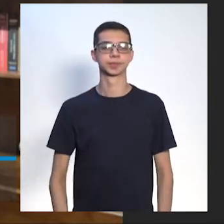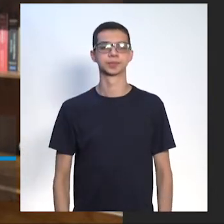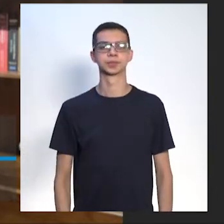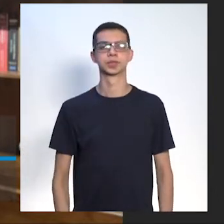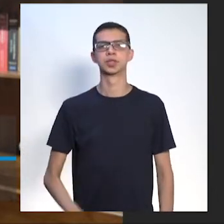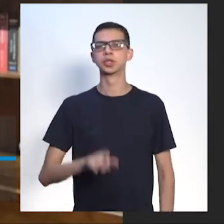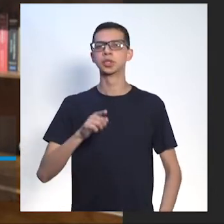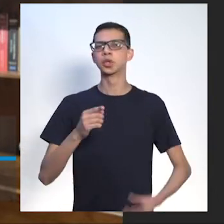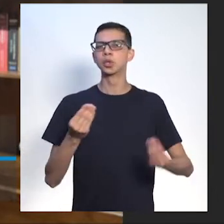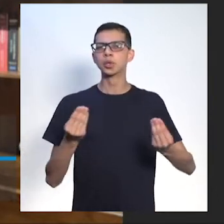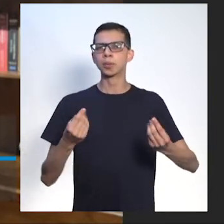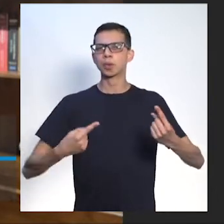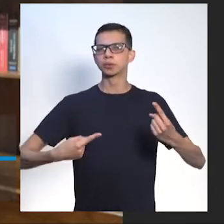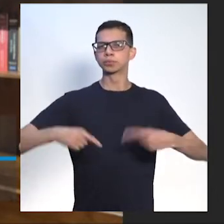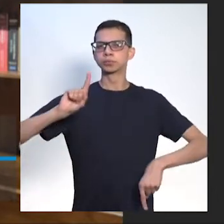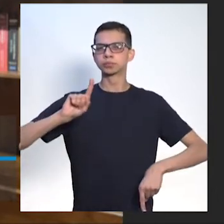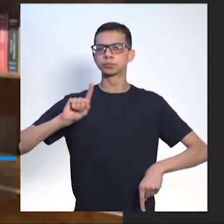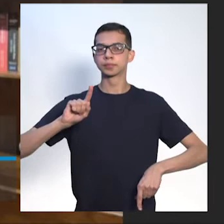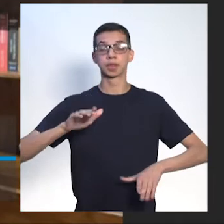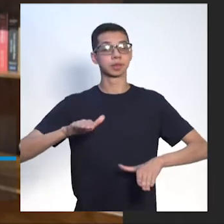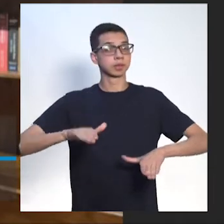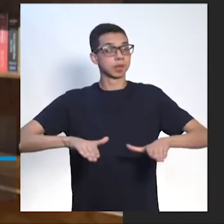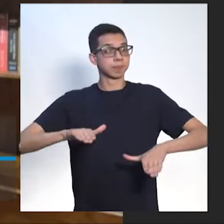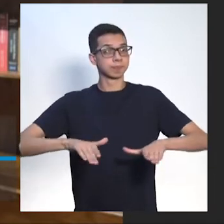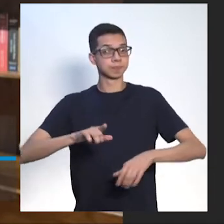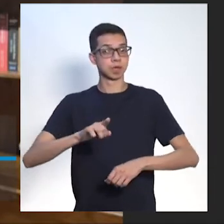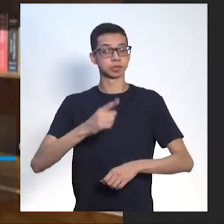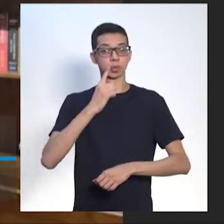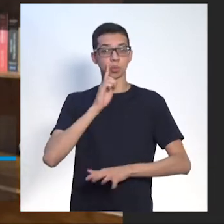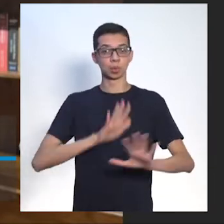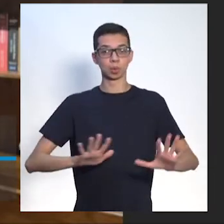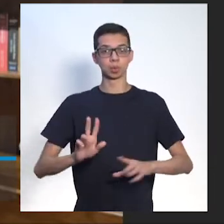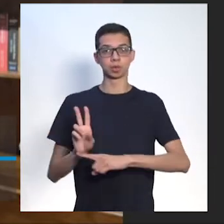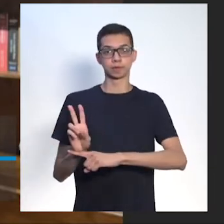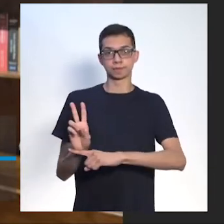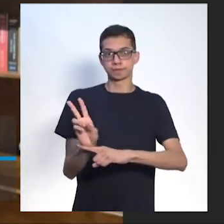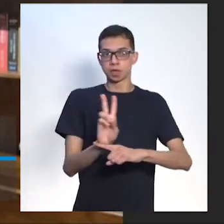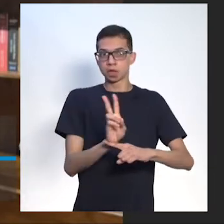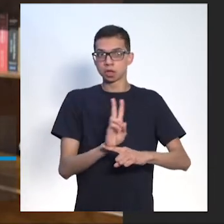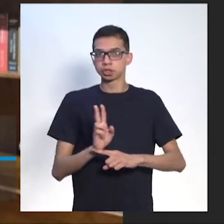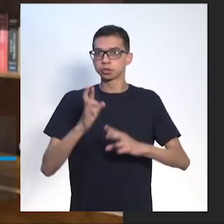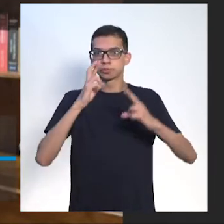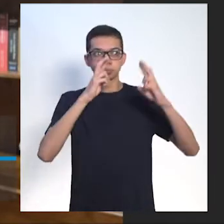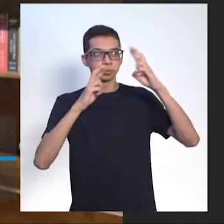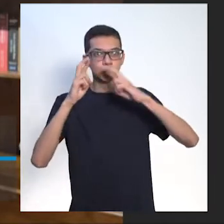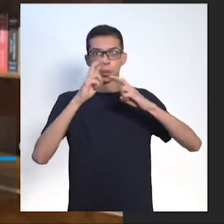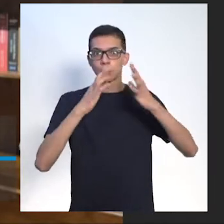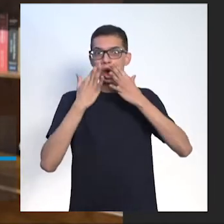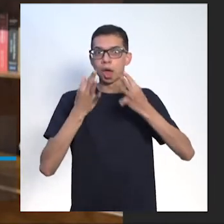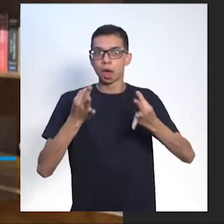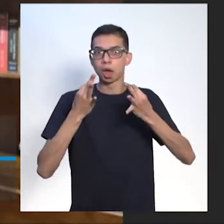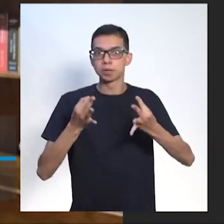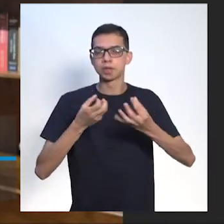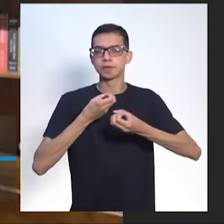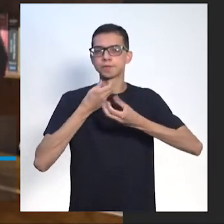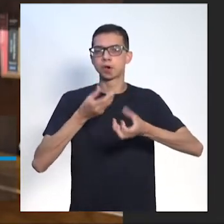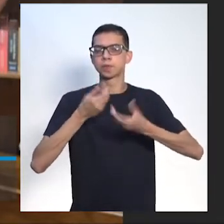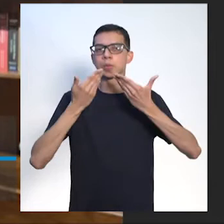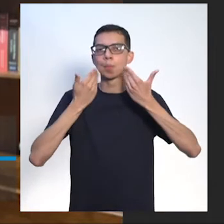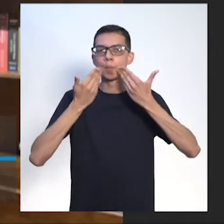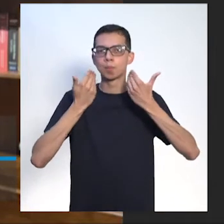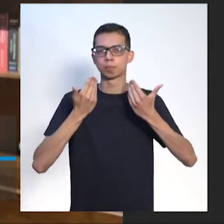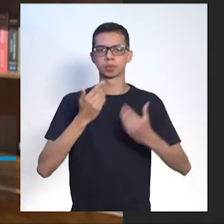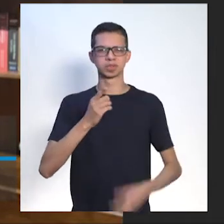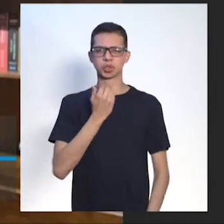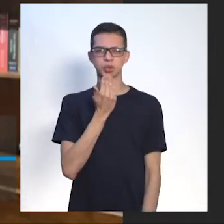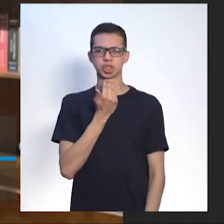sucesso depende da sua vigilância, da sua informação e do seu acompanhamento. Não adianta querer ficar esperando